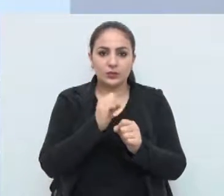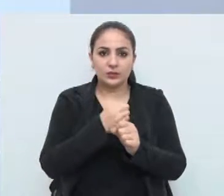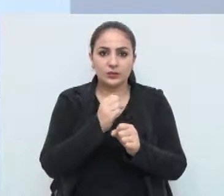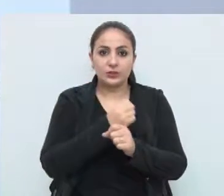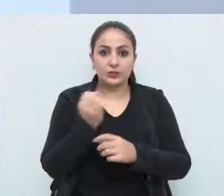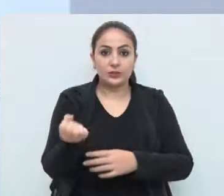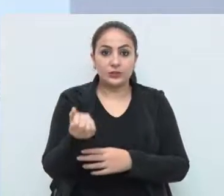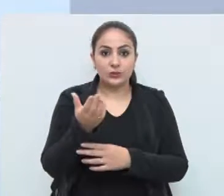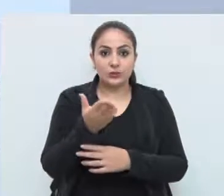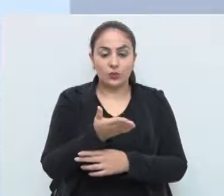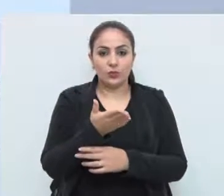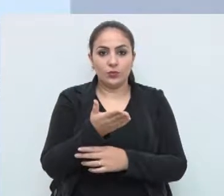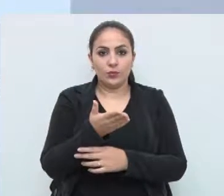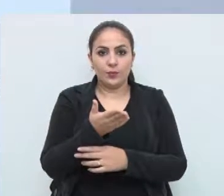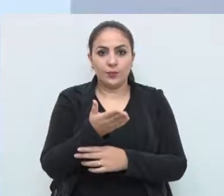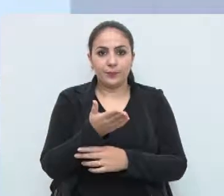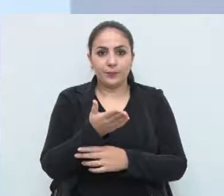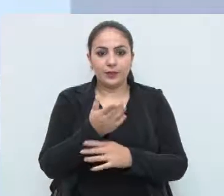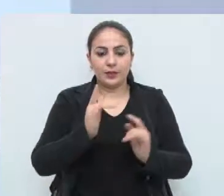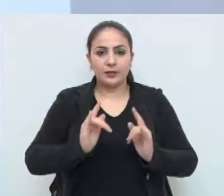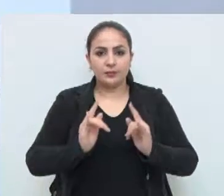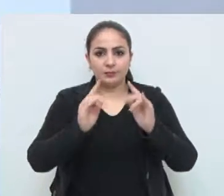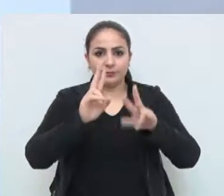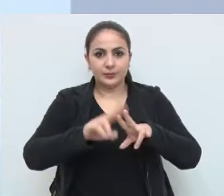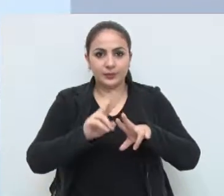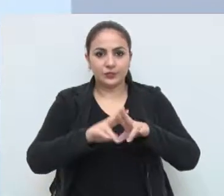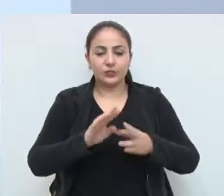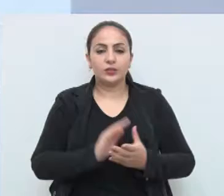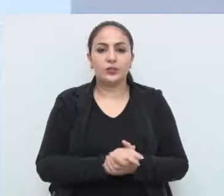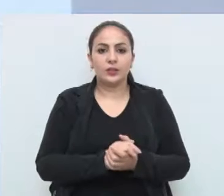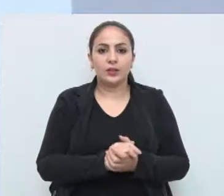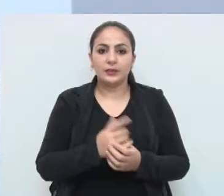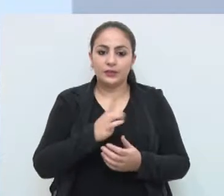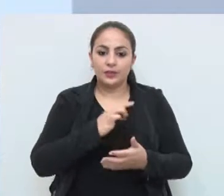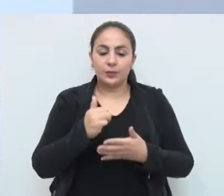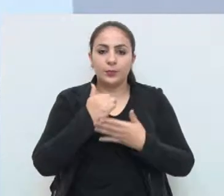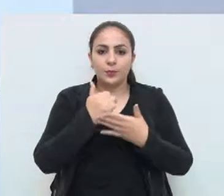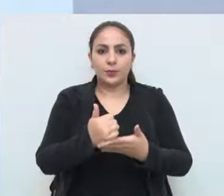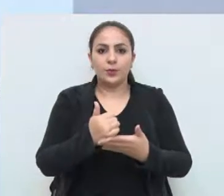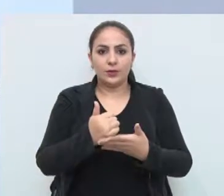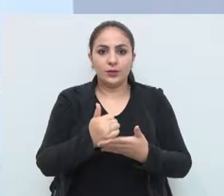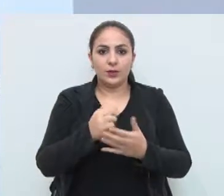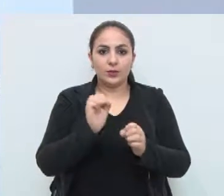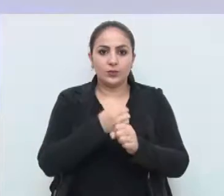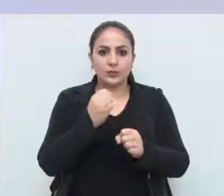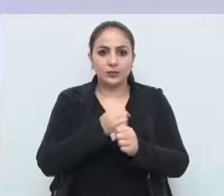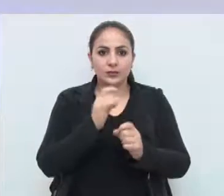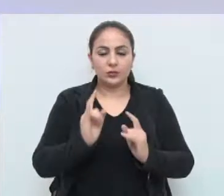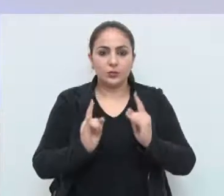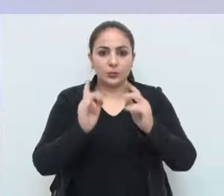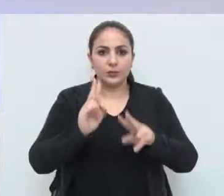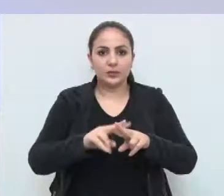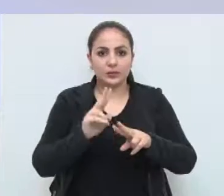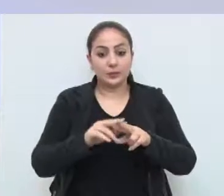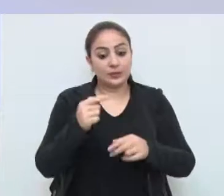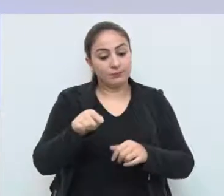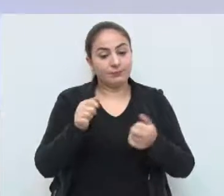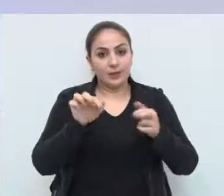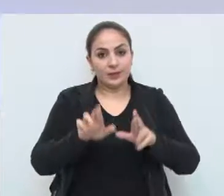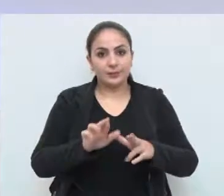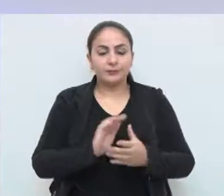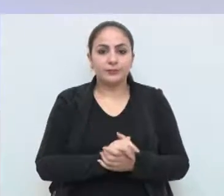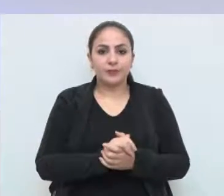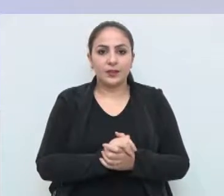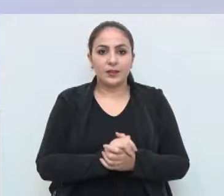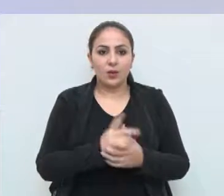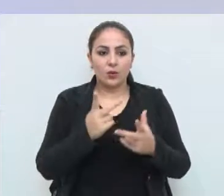as lideranças de Carazinho se colocaram a favor da construção do presídio, mas não naquela área. Estragos causados